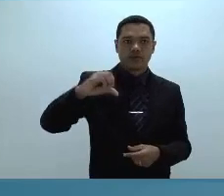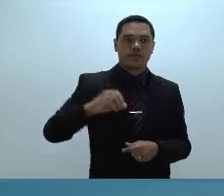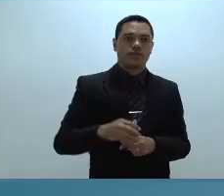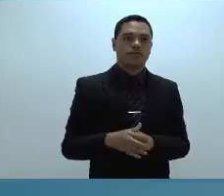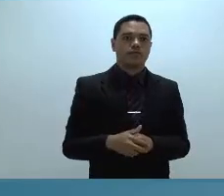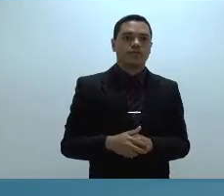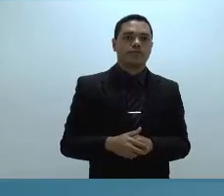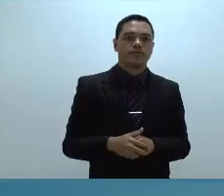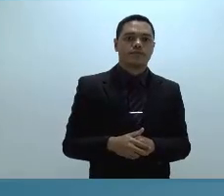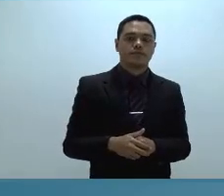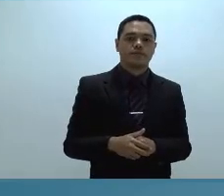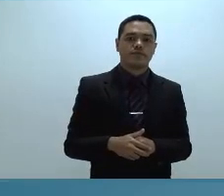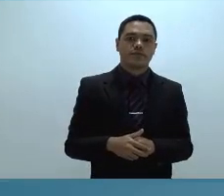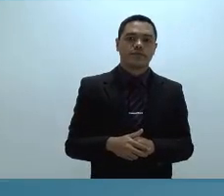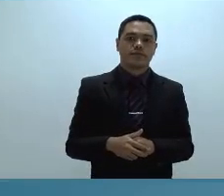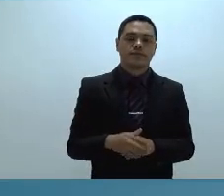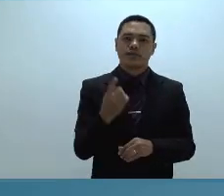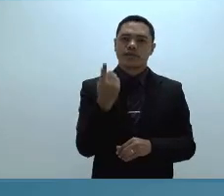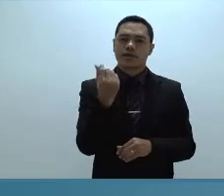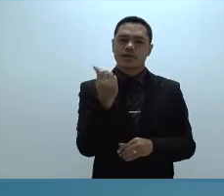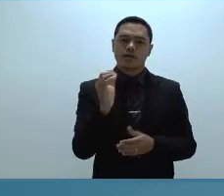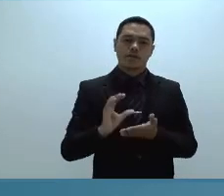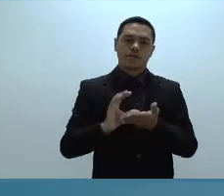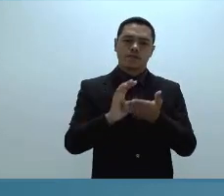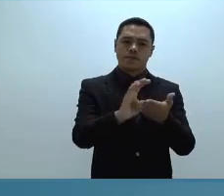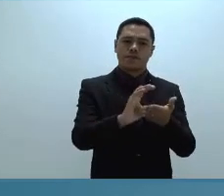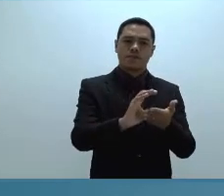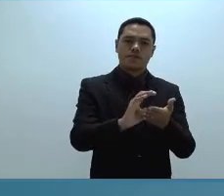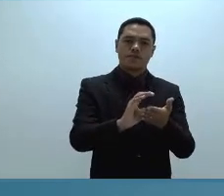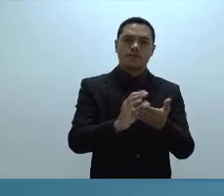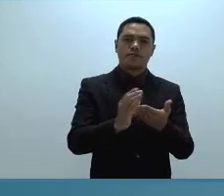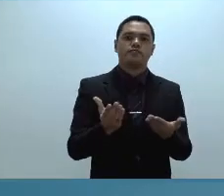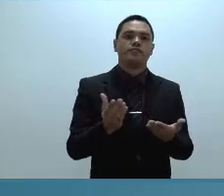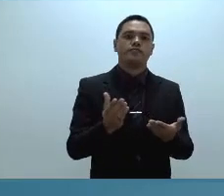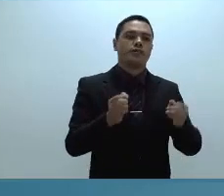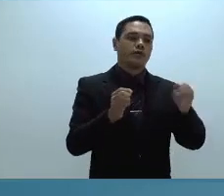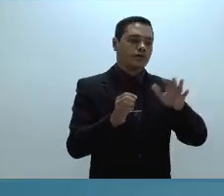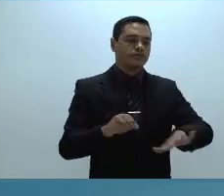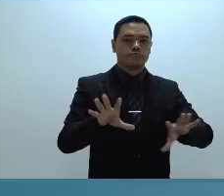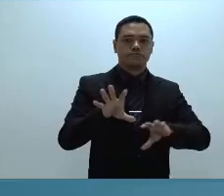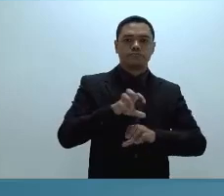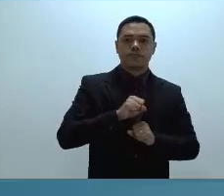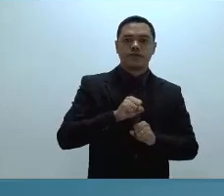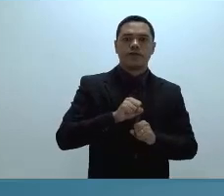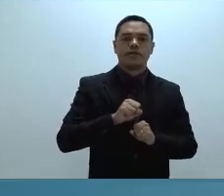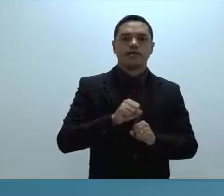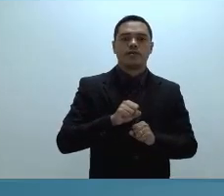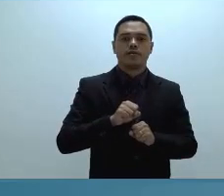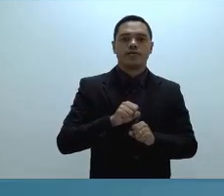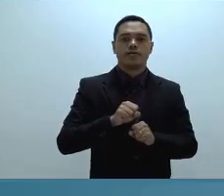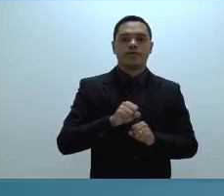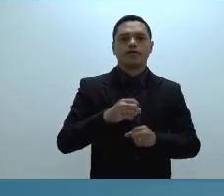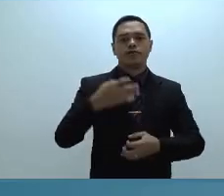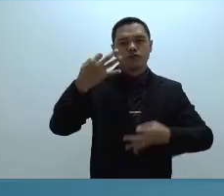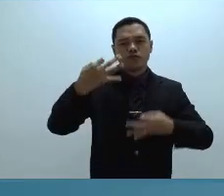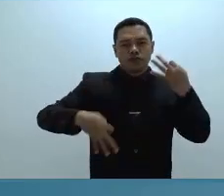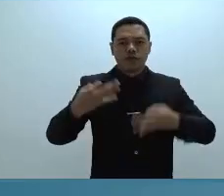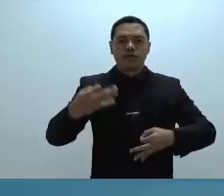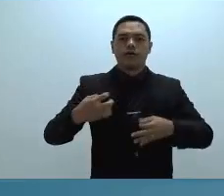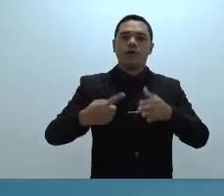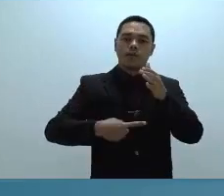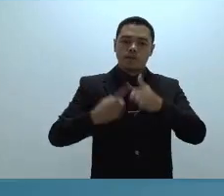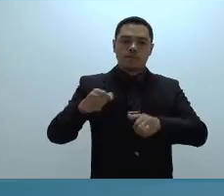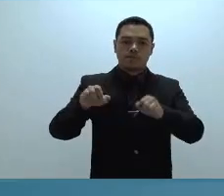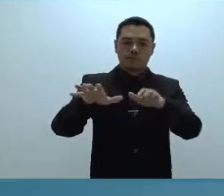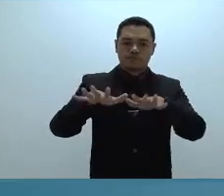pretendia o correto enquadramento tarifário do consumidor usuário, atribuindo-se a competência para julgamento à primeira sessão daquela